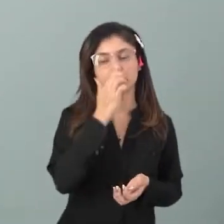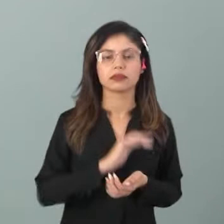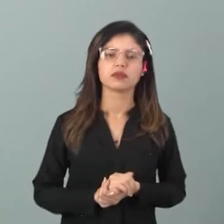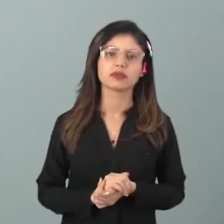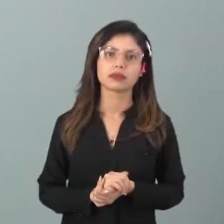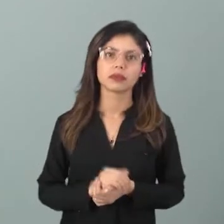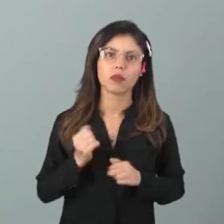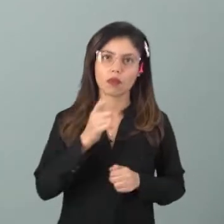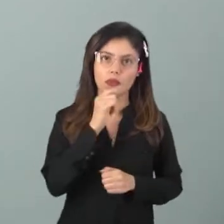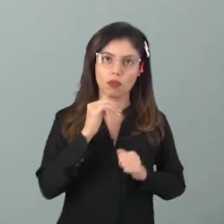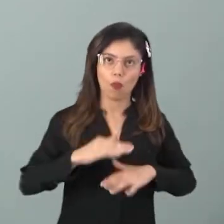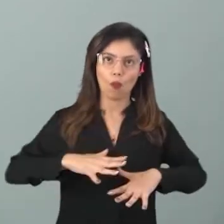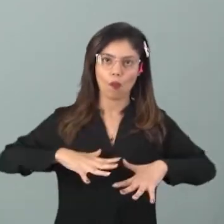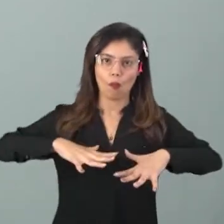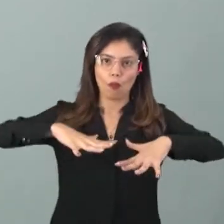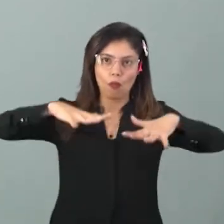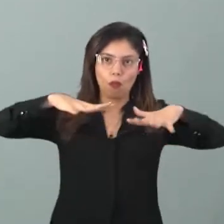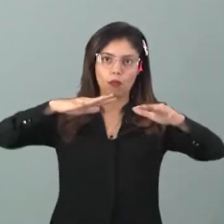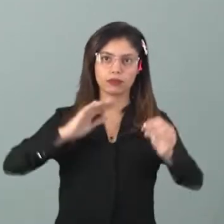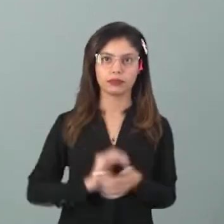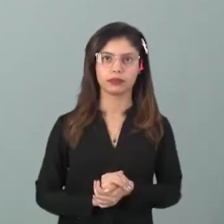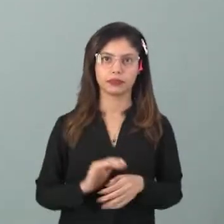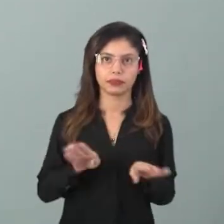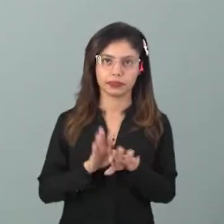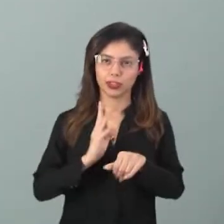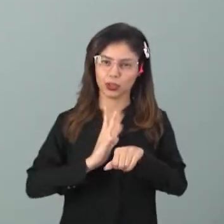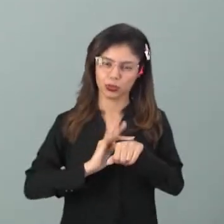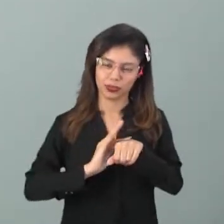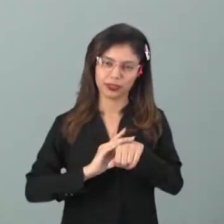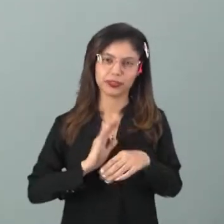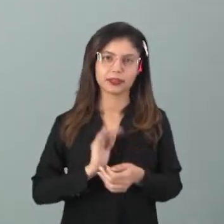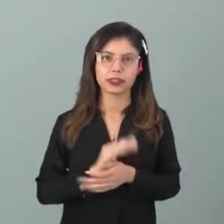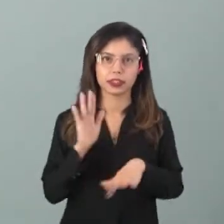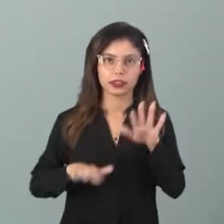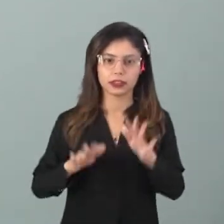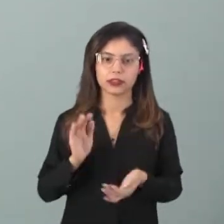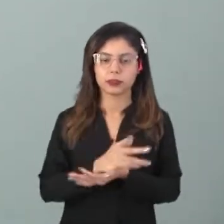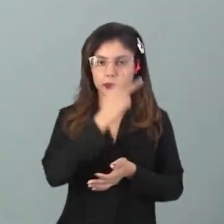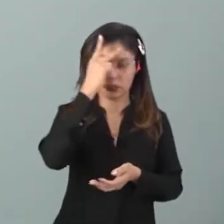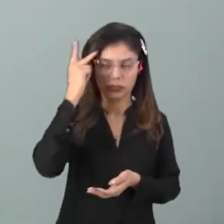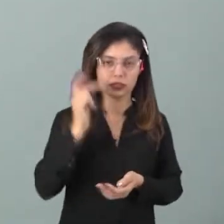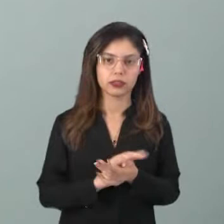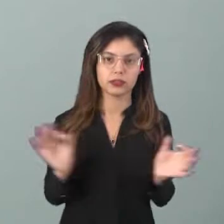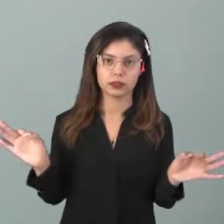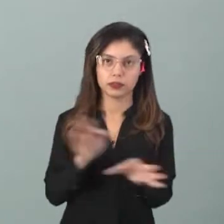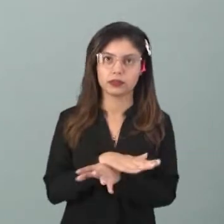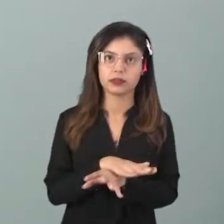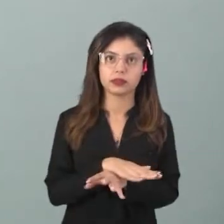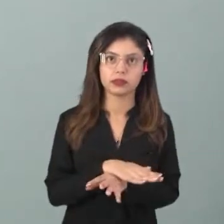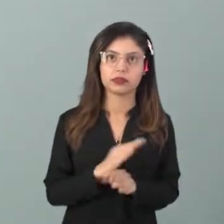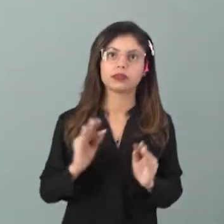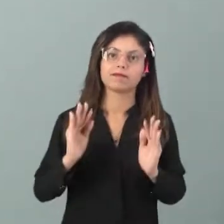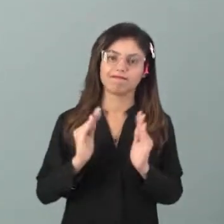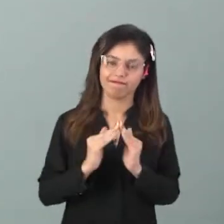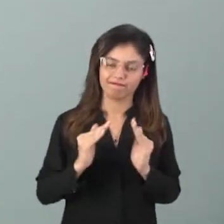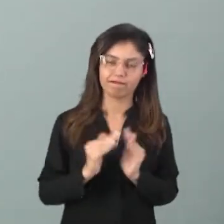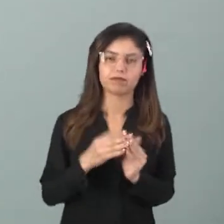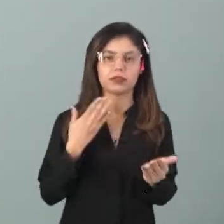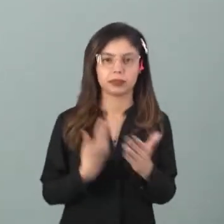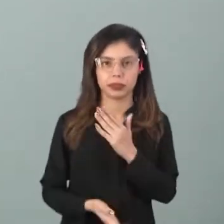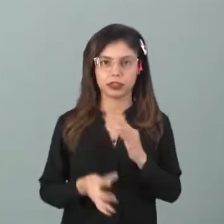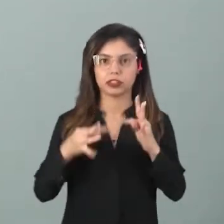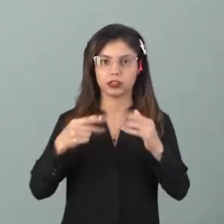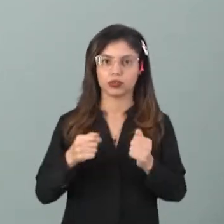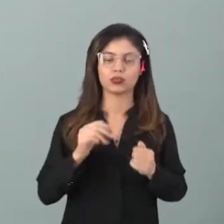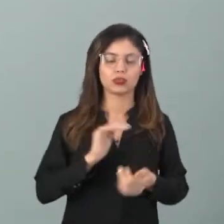das inundações, vem também uma série de doenças, né? Às vezes, algumas pessoas vão acabar perdendo suas residências, perdendo